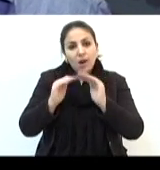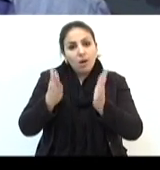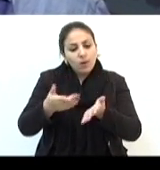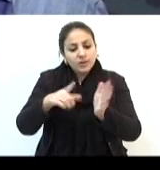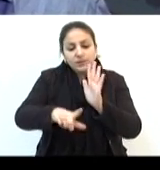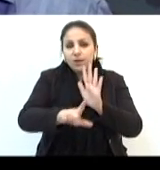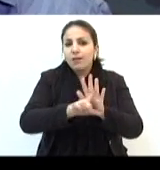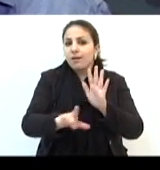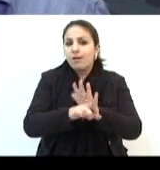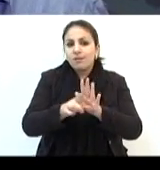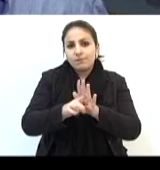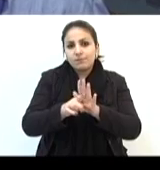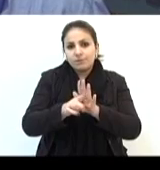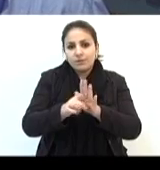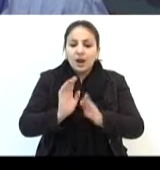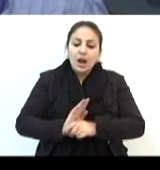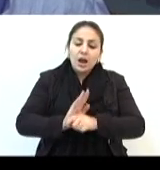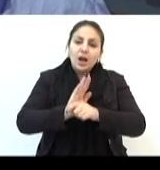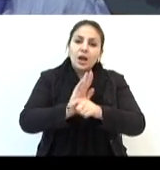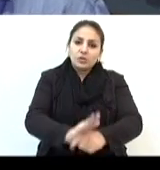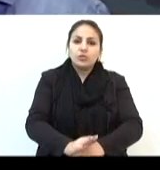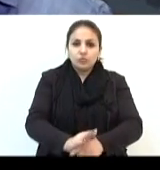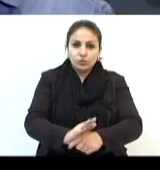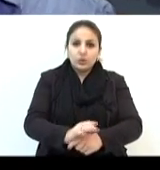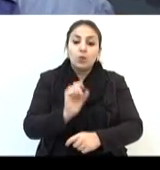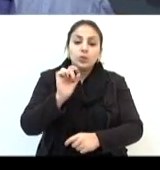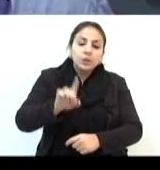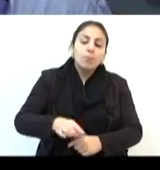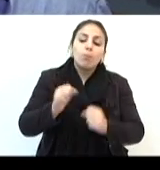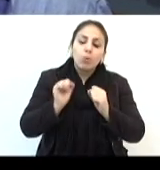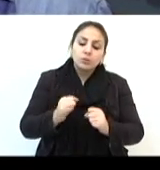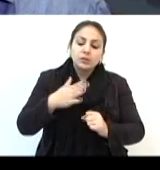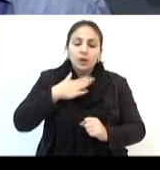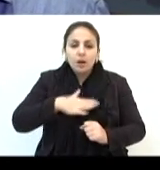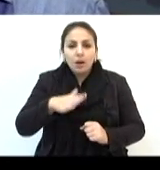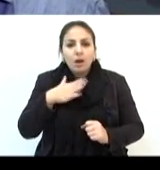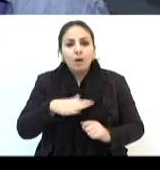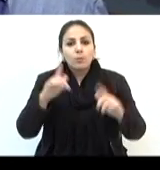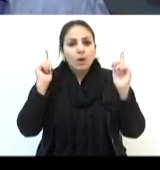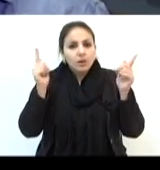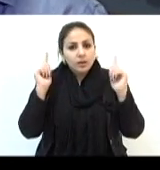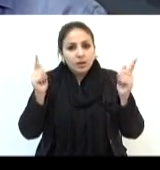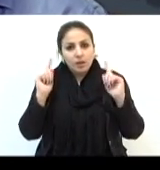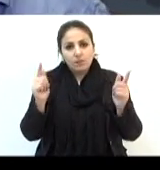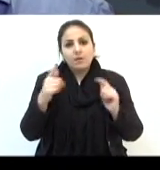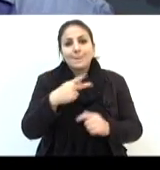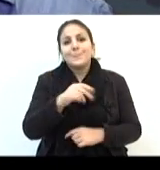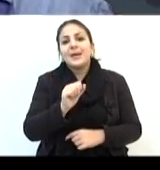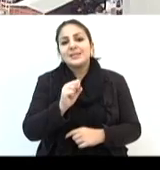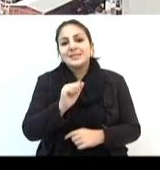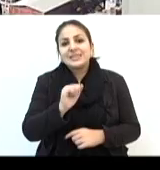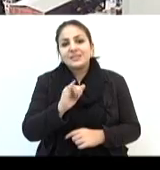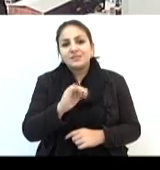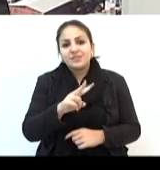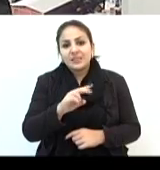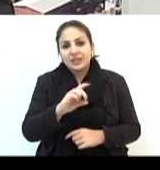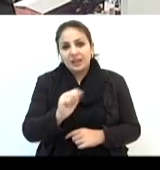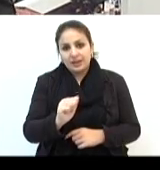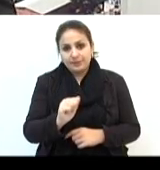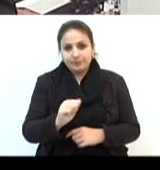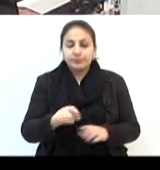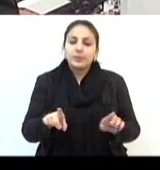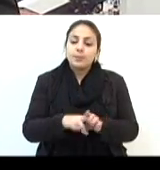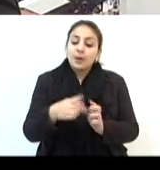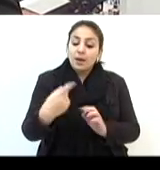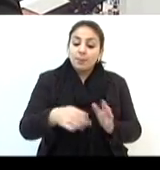essa lei ela vem consolidar aquilo que é pacífico perante os servidores públicos, que é o direito de greve. A aprovação